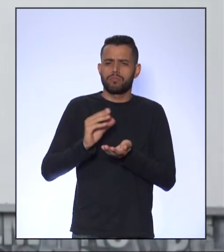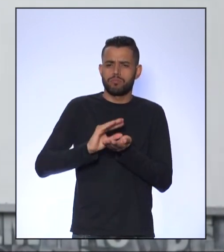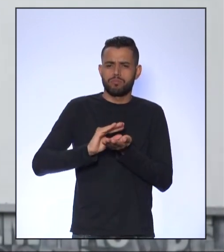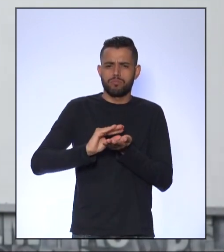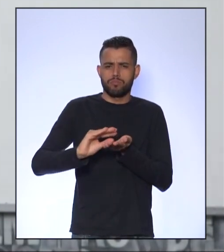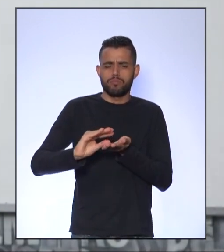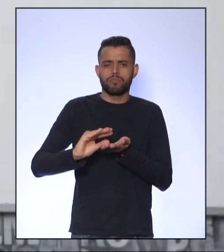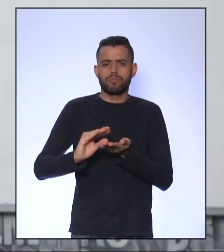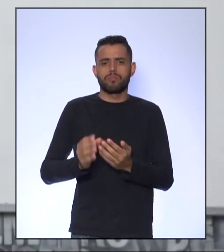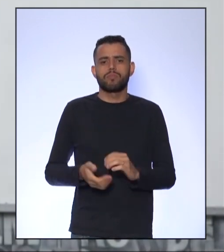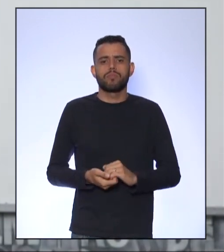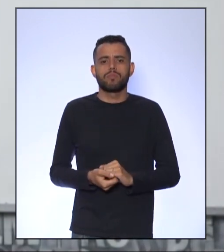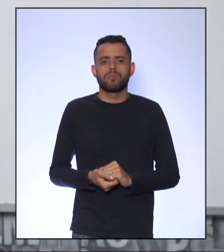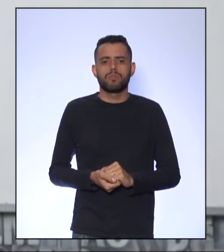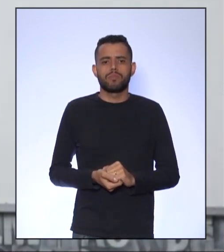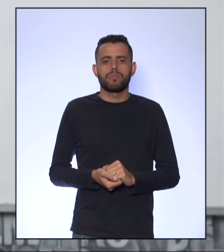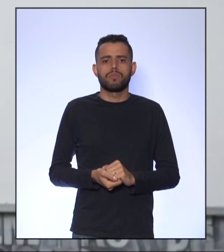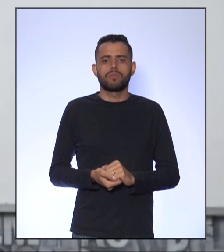financiamento